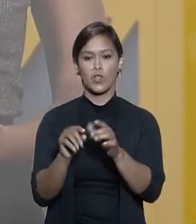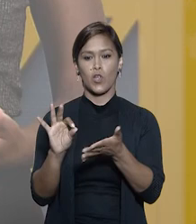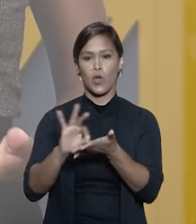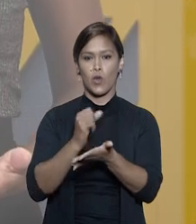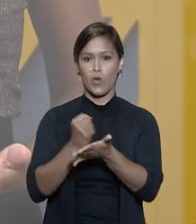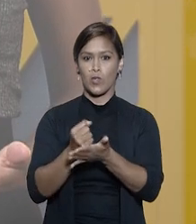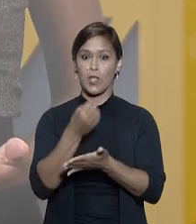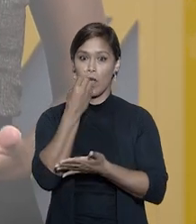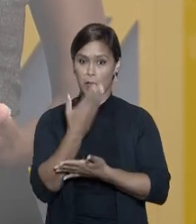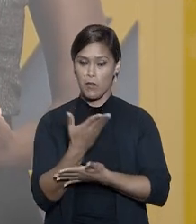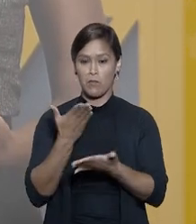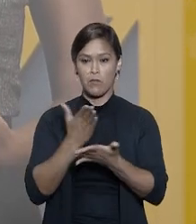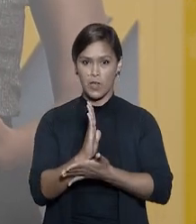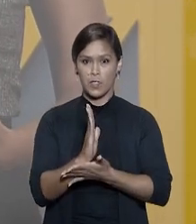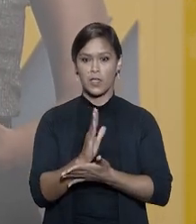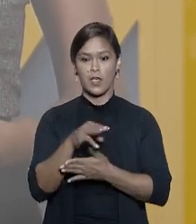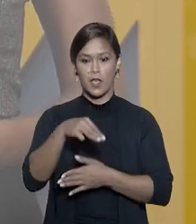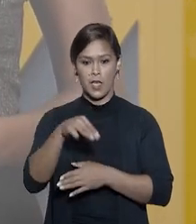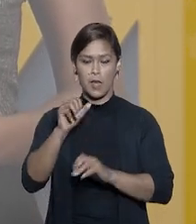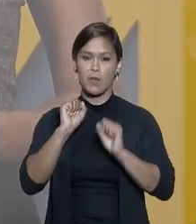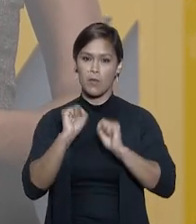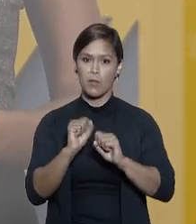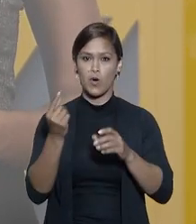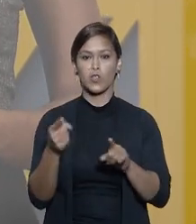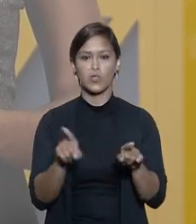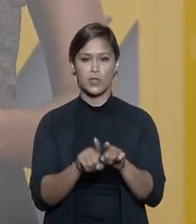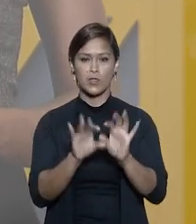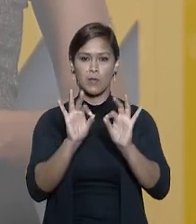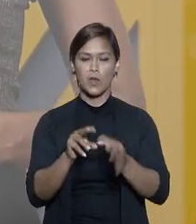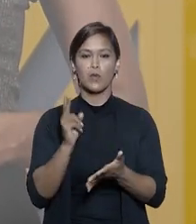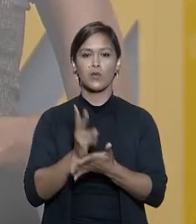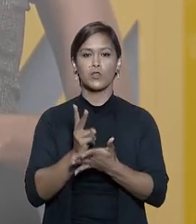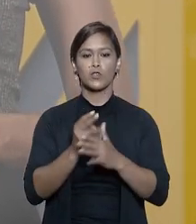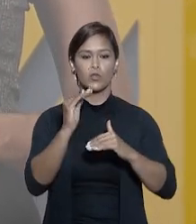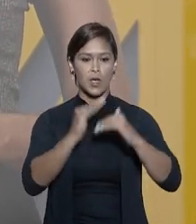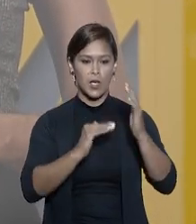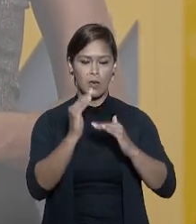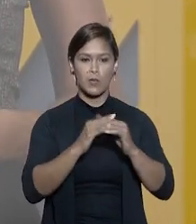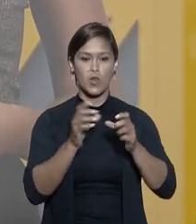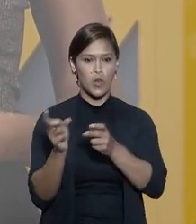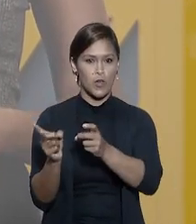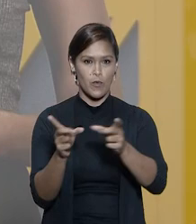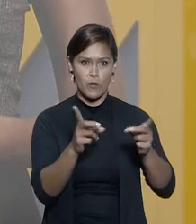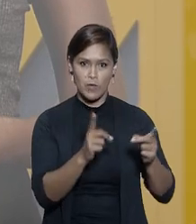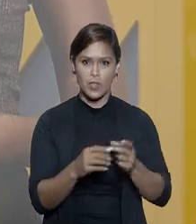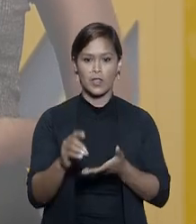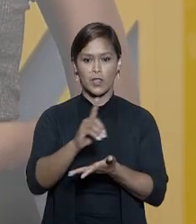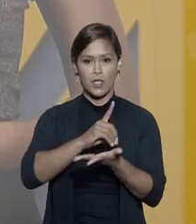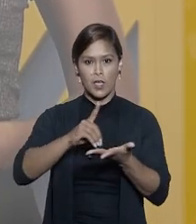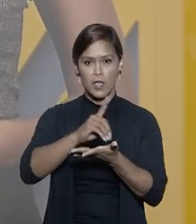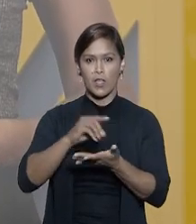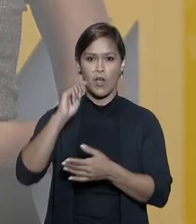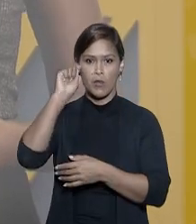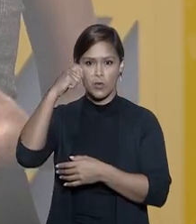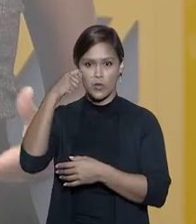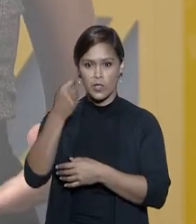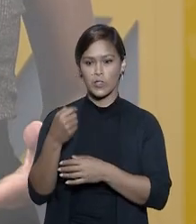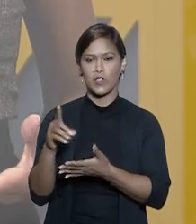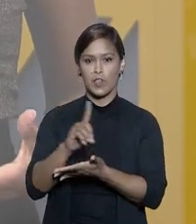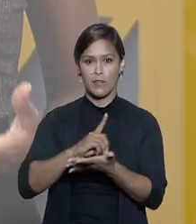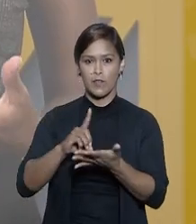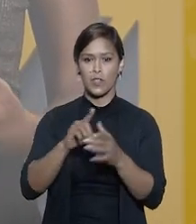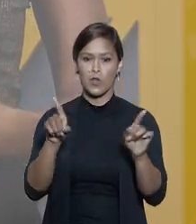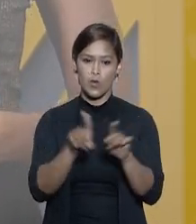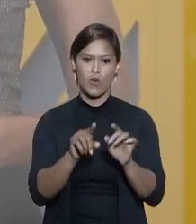de contrato válido, de modo que a M pode, inclusive, continuar reproduzindo e comercializando a obra do artista em